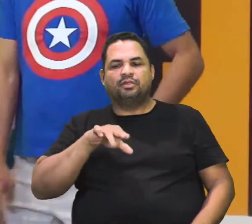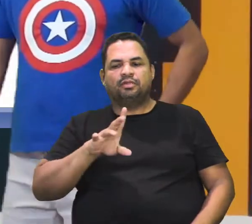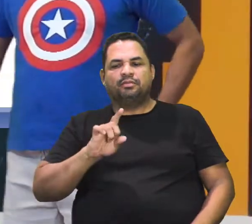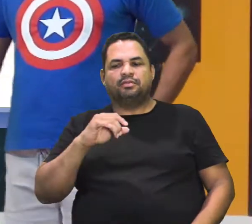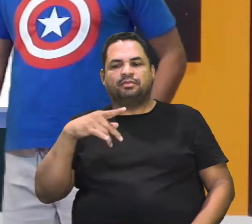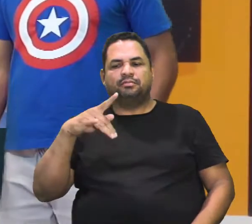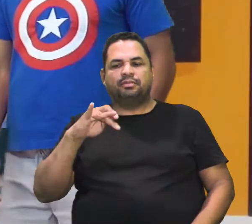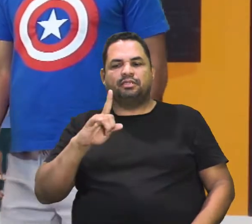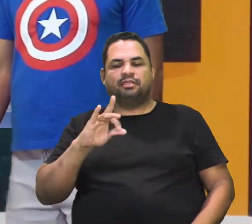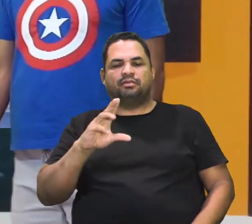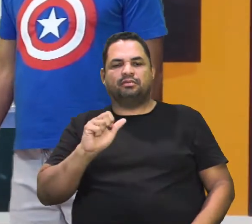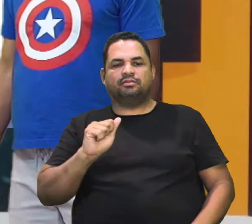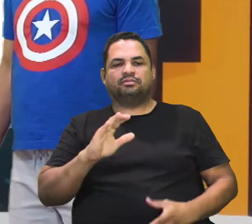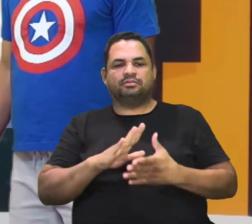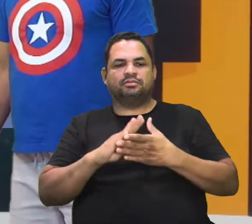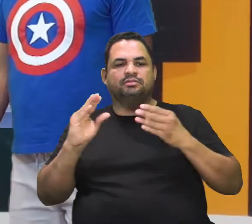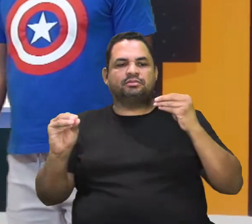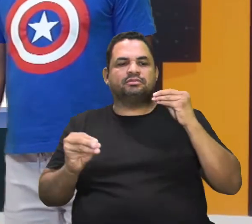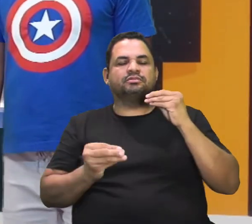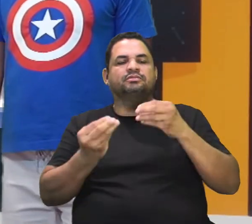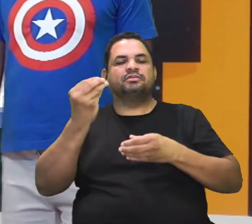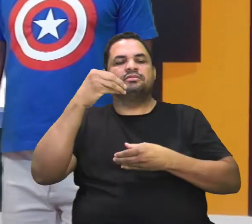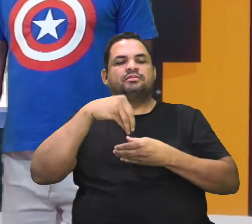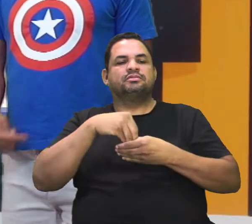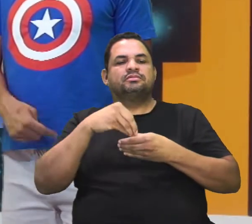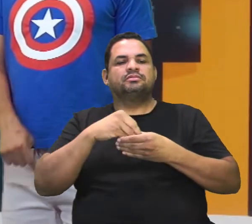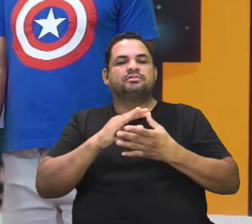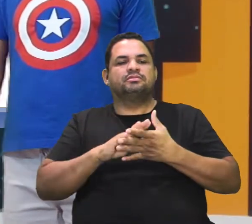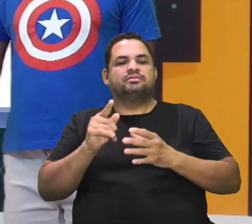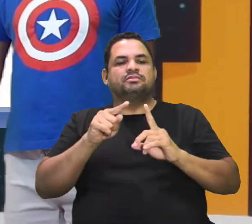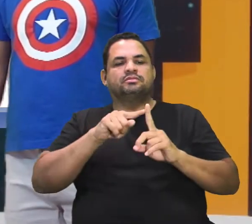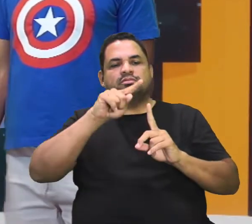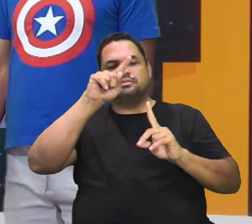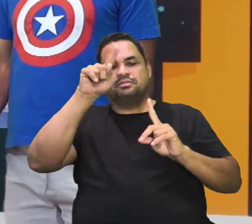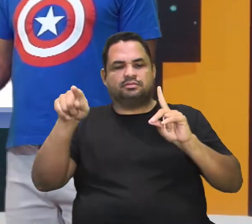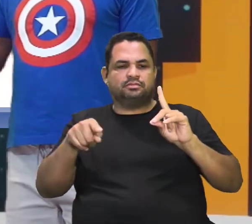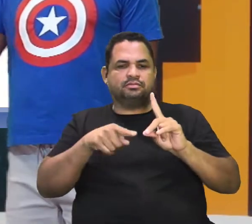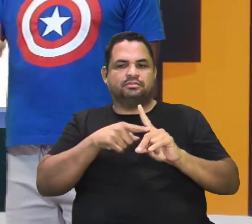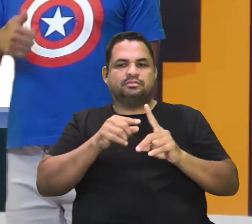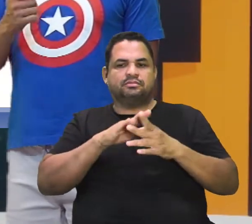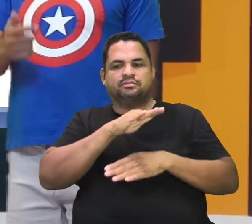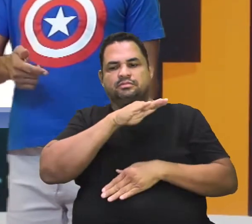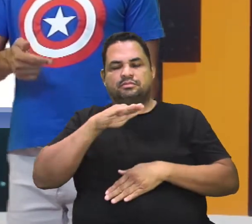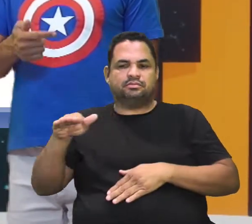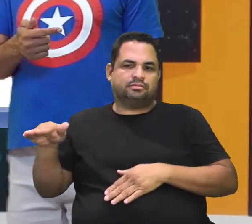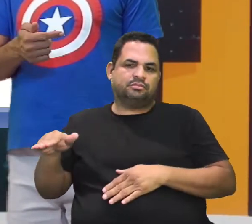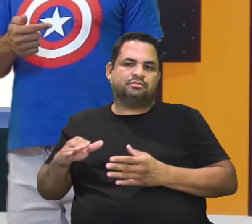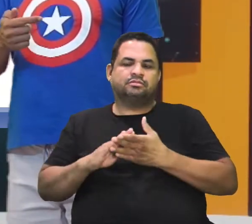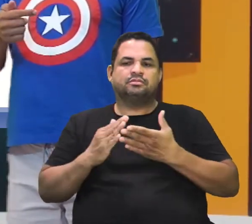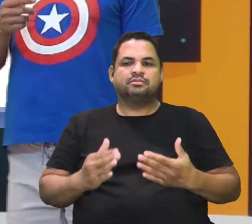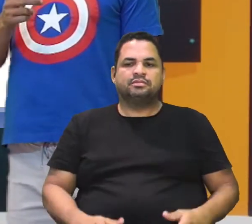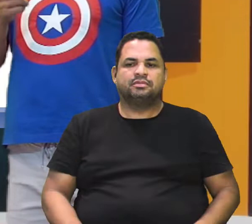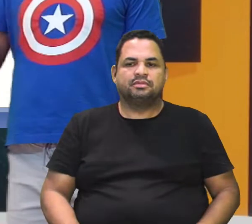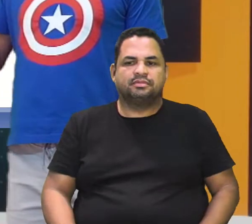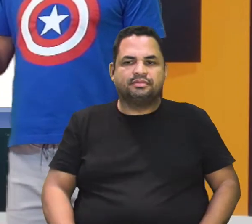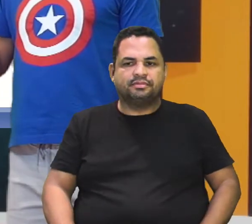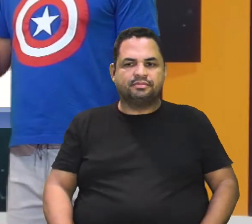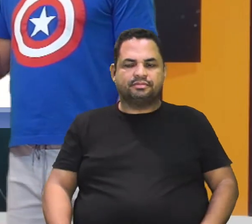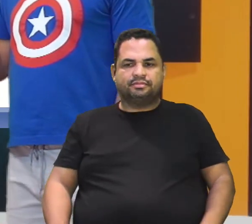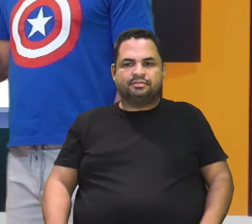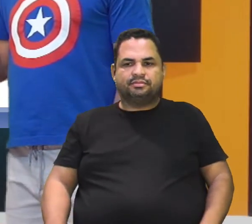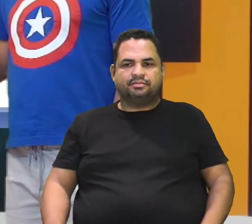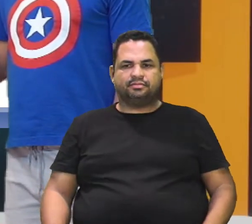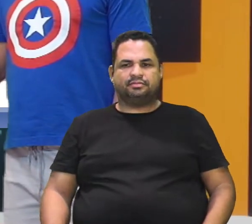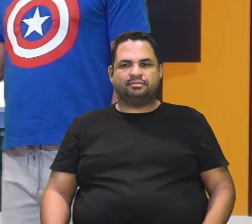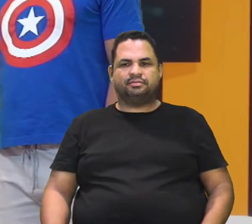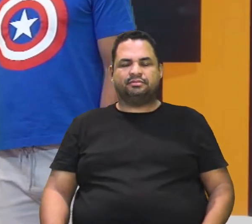também estava inserido, né, na parte da circunferência, né? Na reta, na circunferência. Na